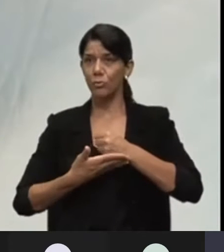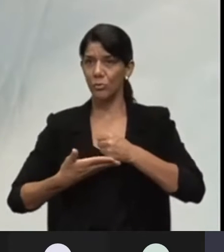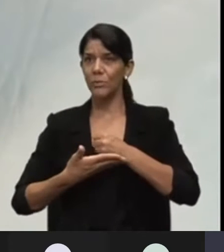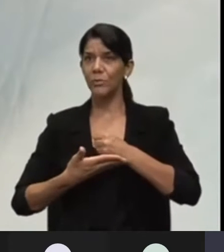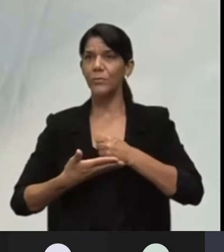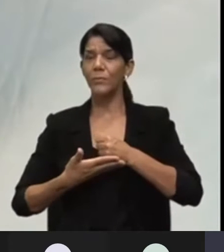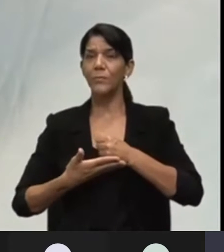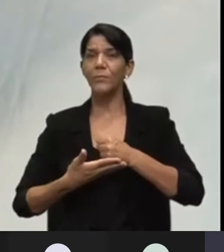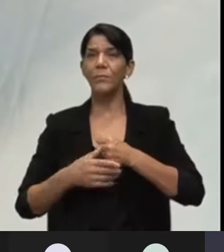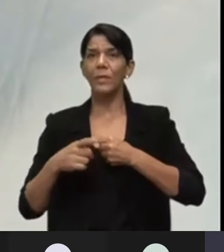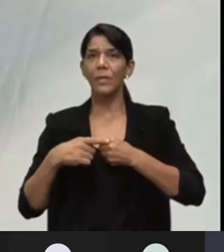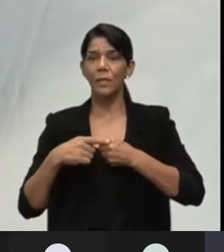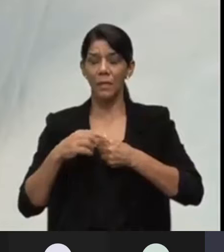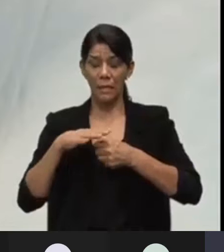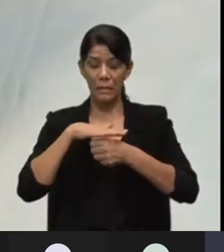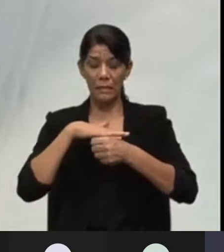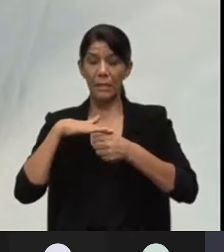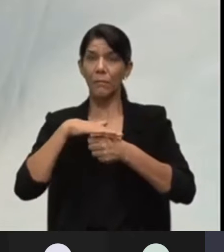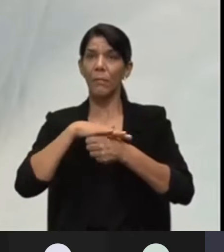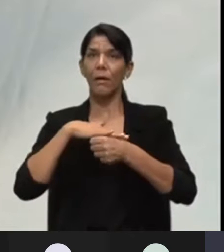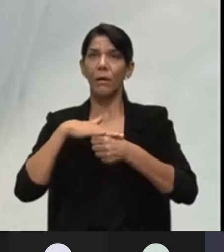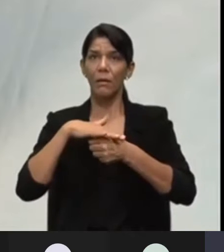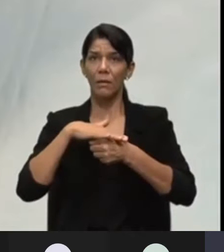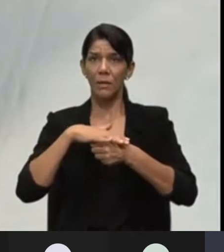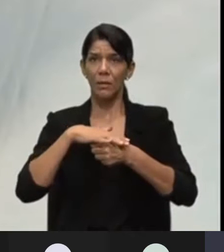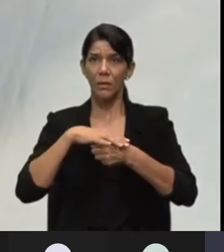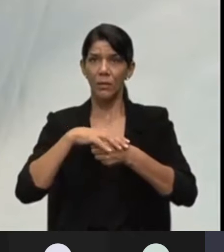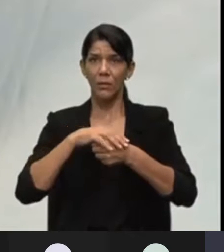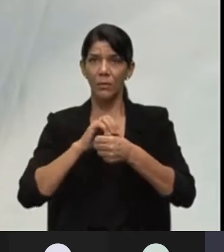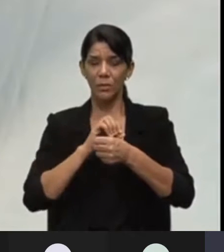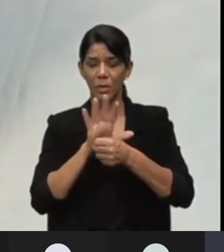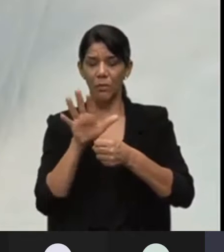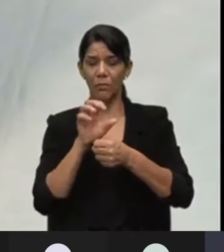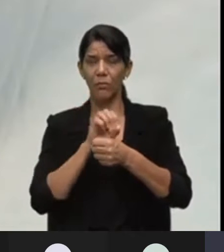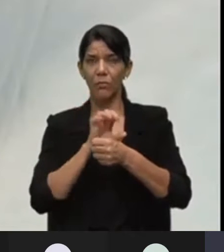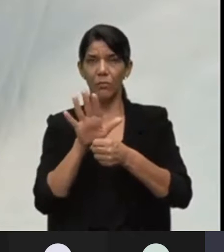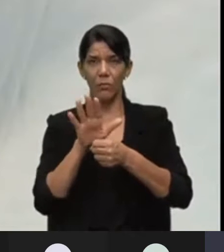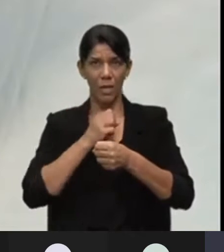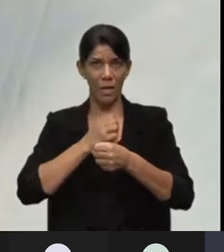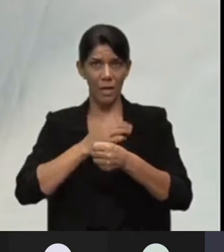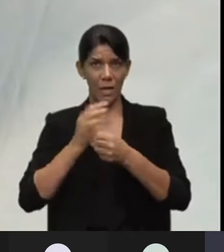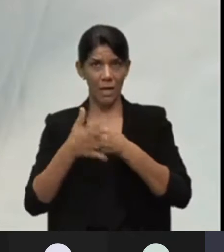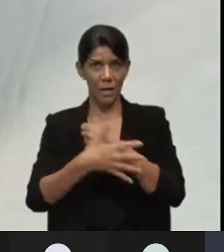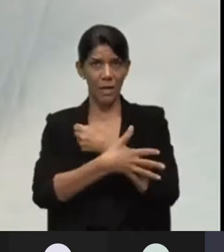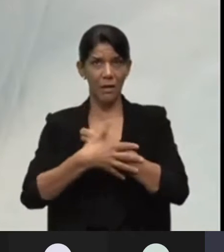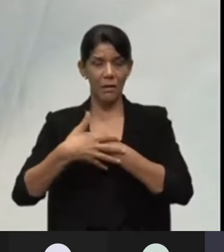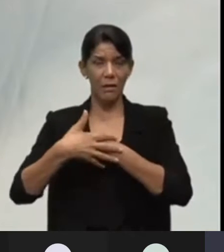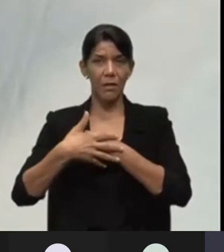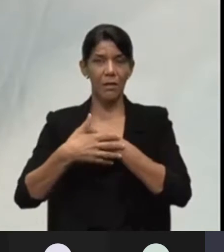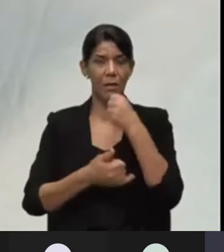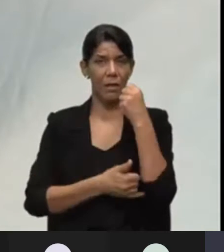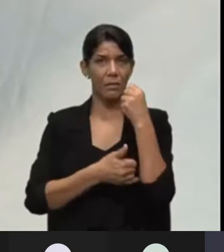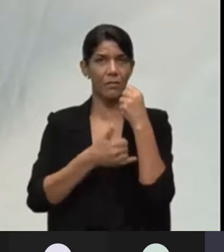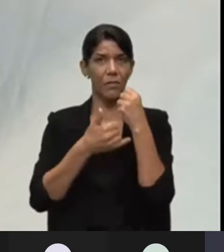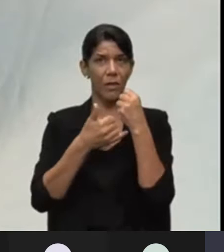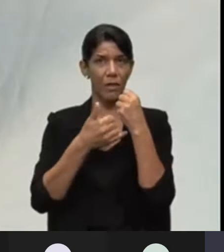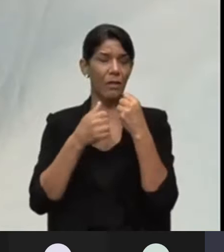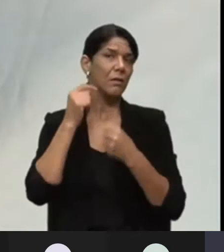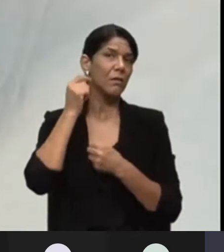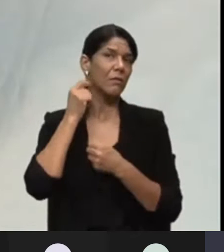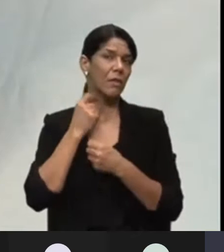Nós temos aí a região da base do coração, de onde emergem esses principais vasos sanguíneos do nosso corpo, né? Então, eles